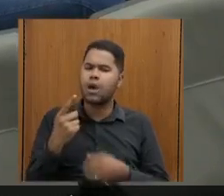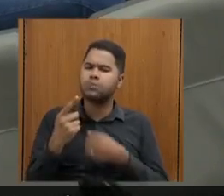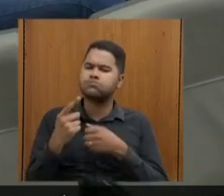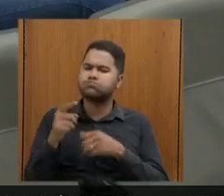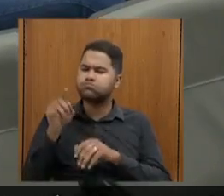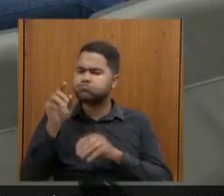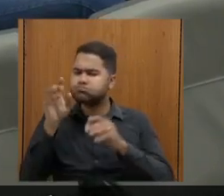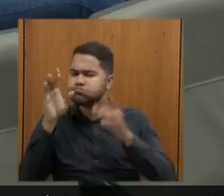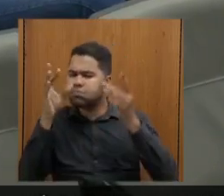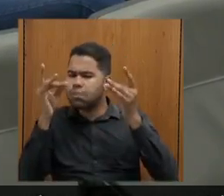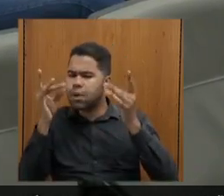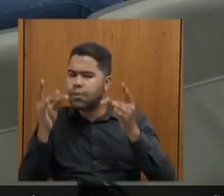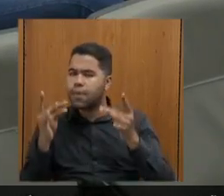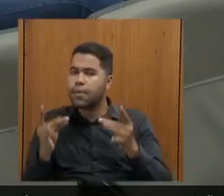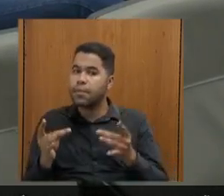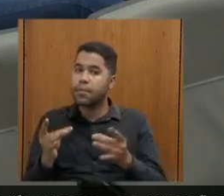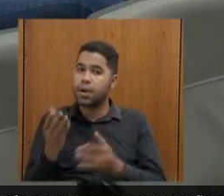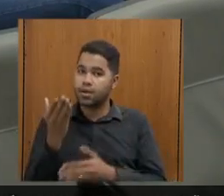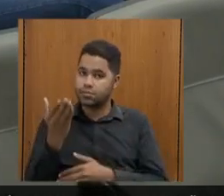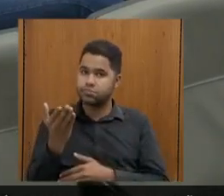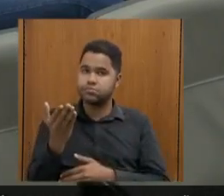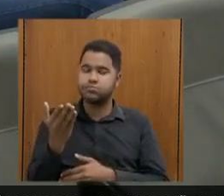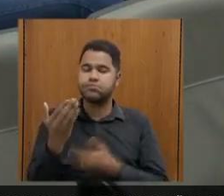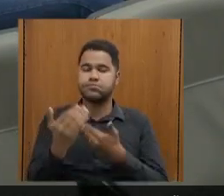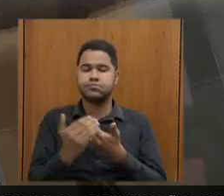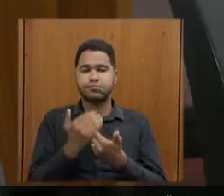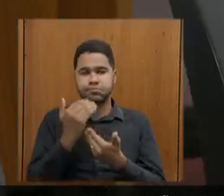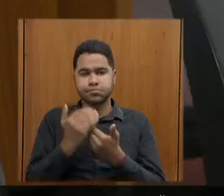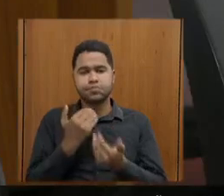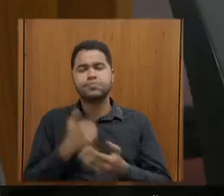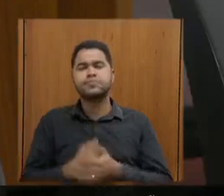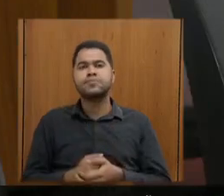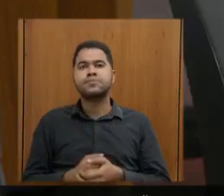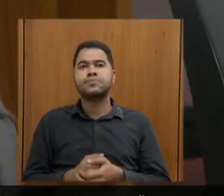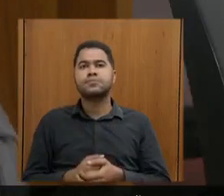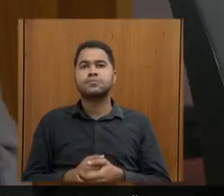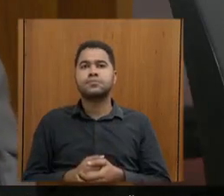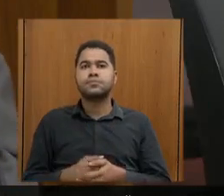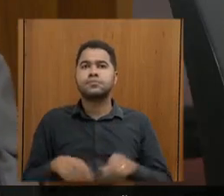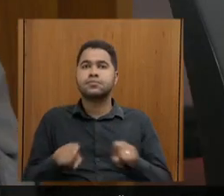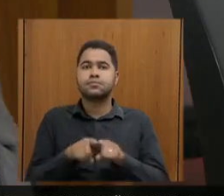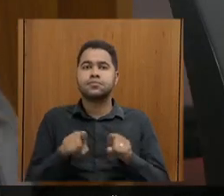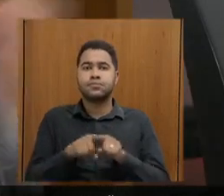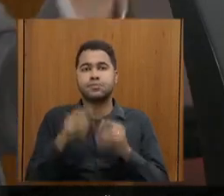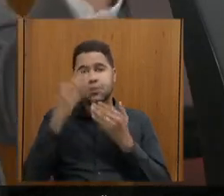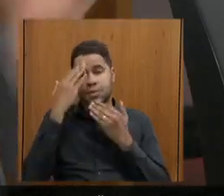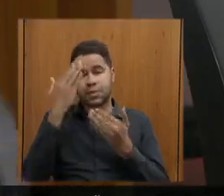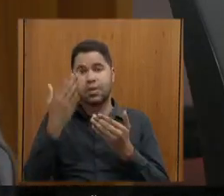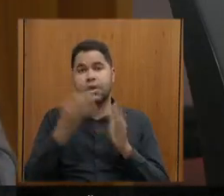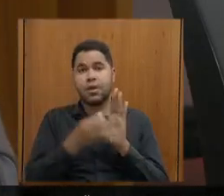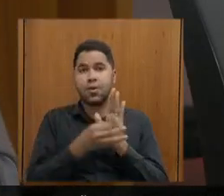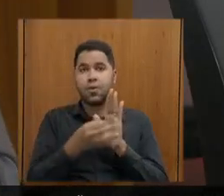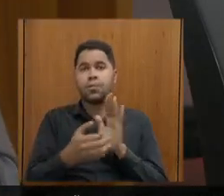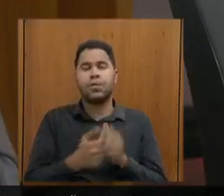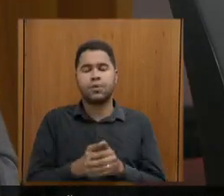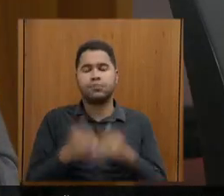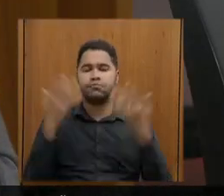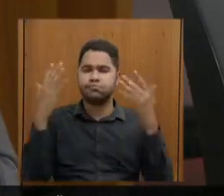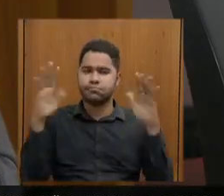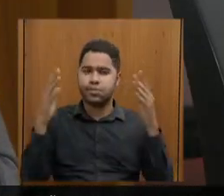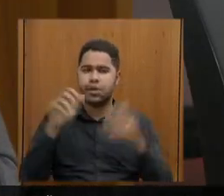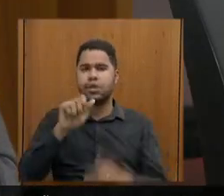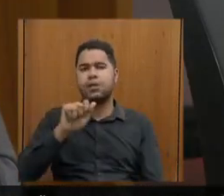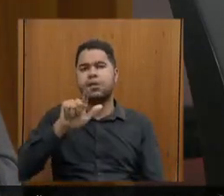esse é essa sua sugestão é E do mesmo modo agradecer o comentário aqui parabenizar